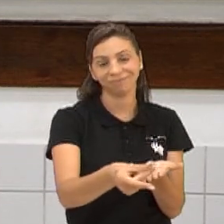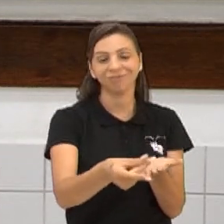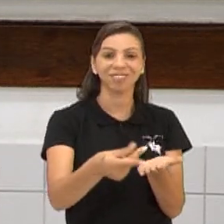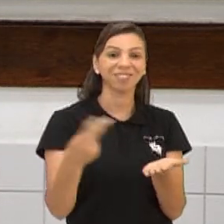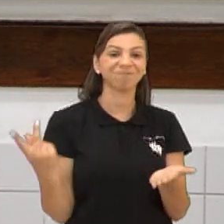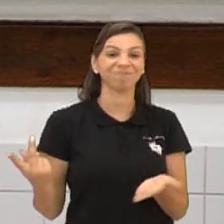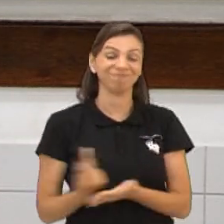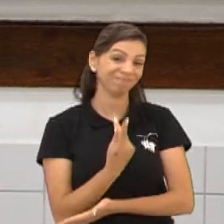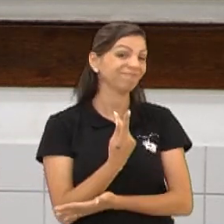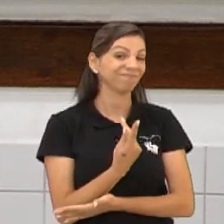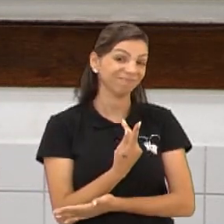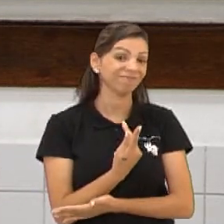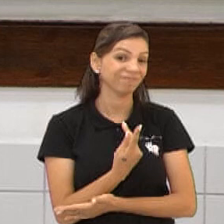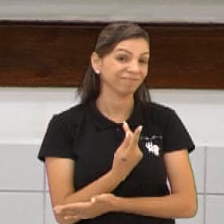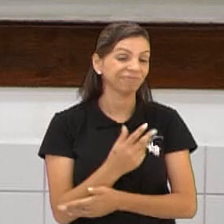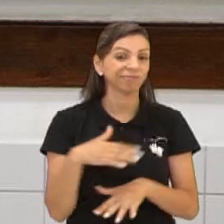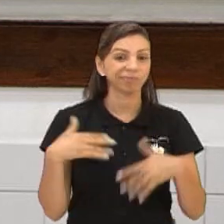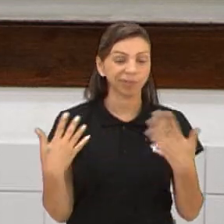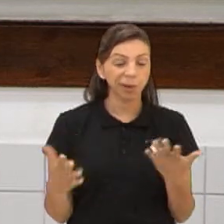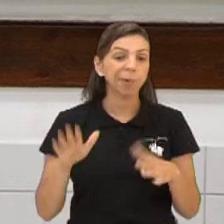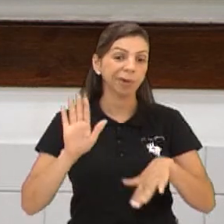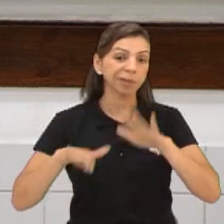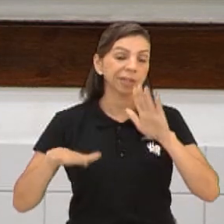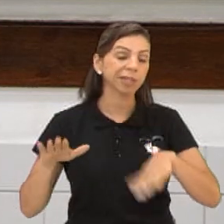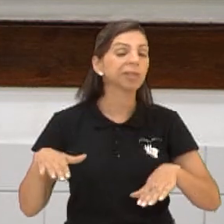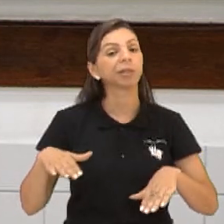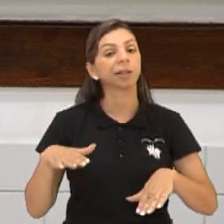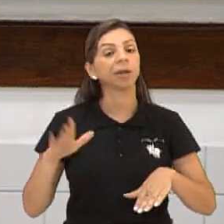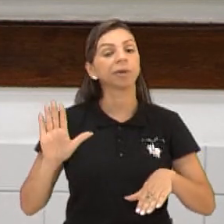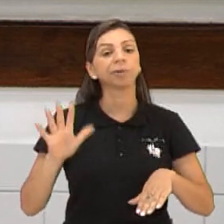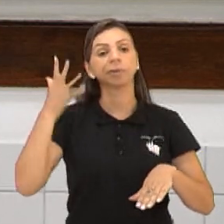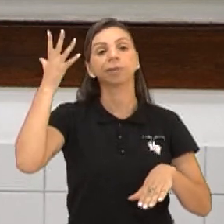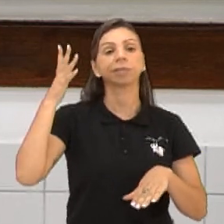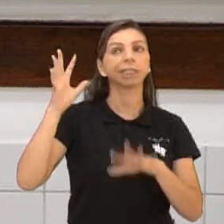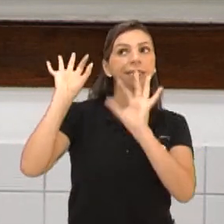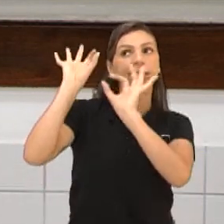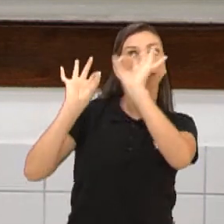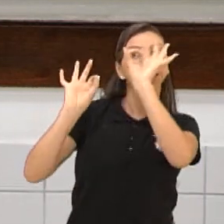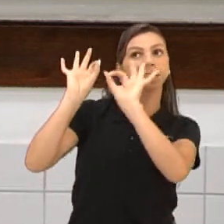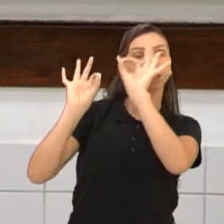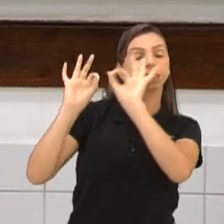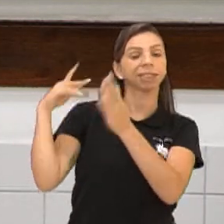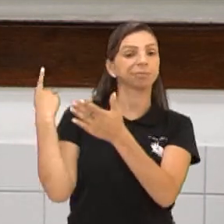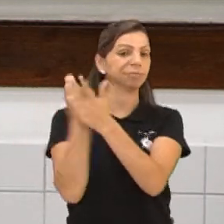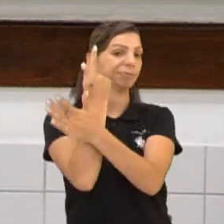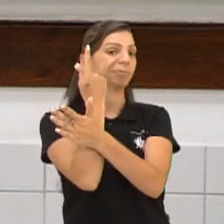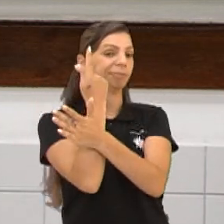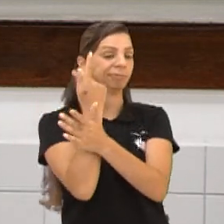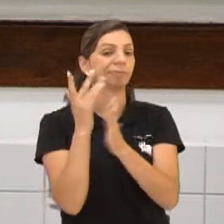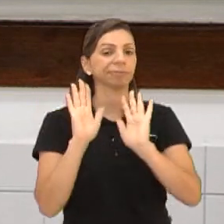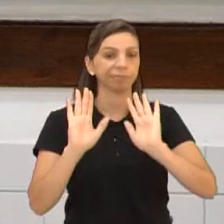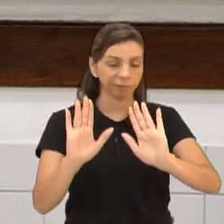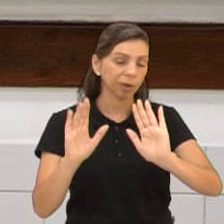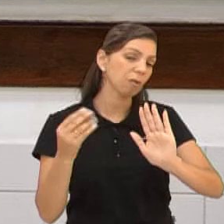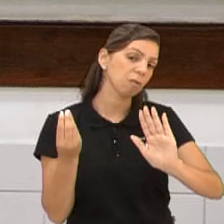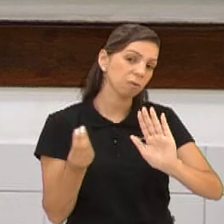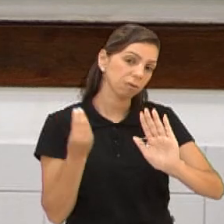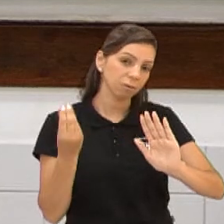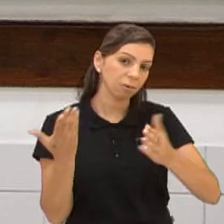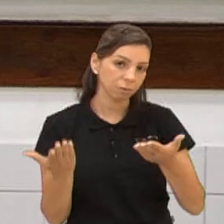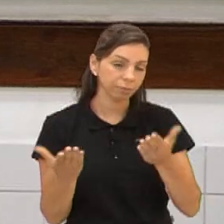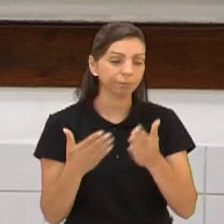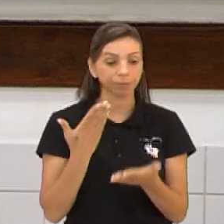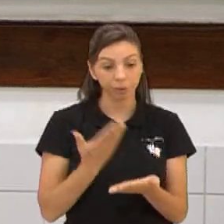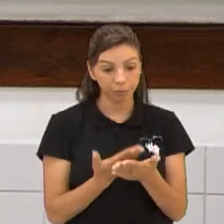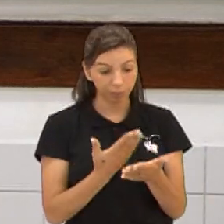inválida alguma coisa acontece nessa construção que torna esse Juízo hein válido então o que que nós